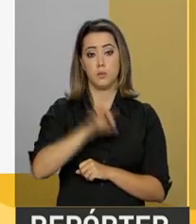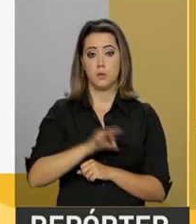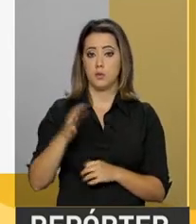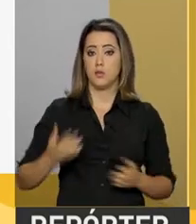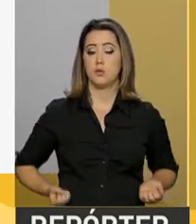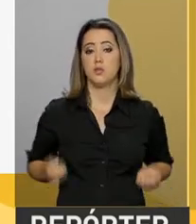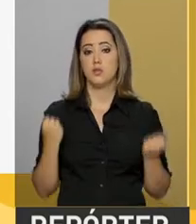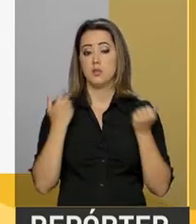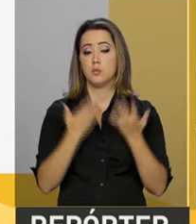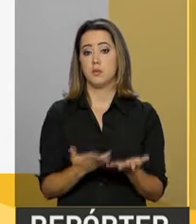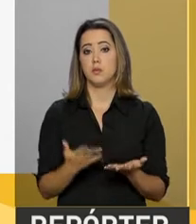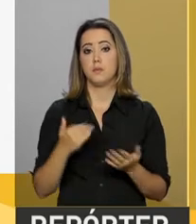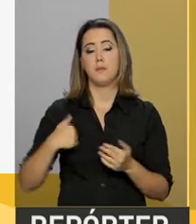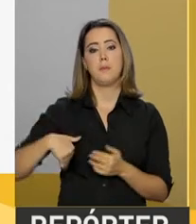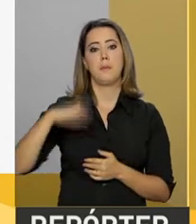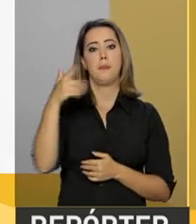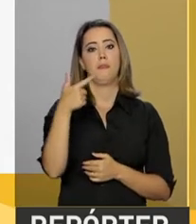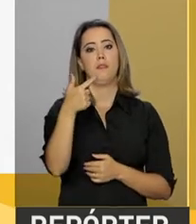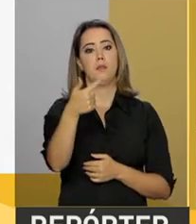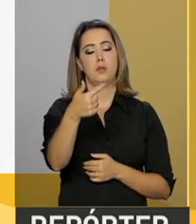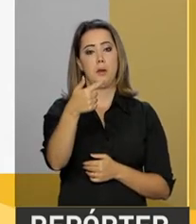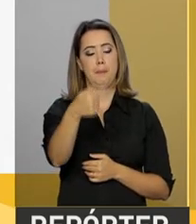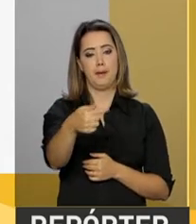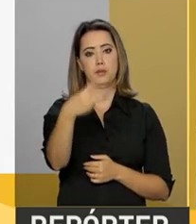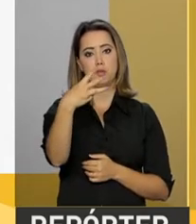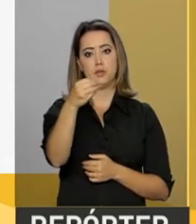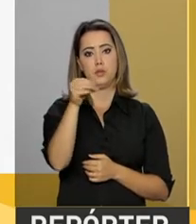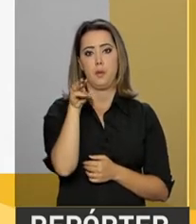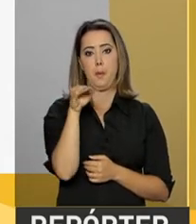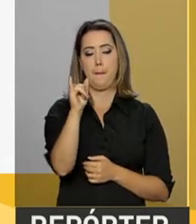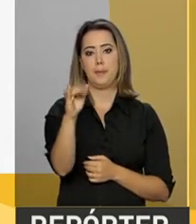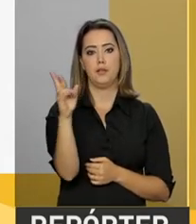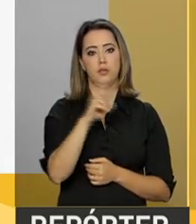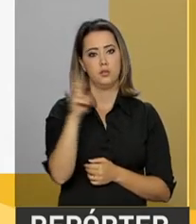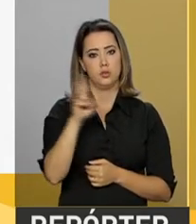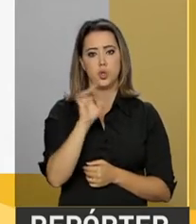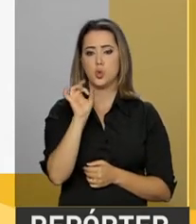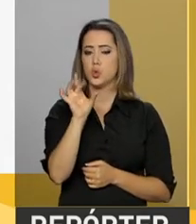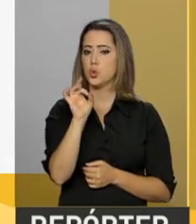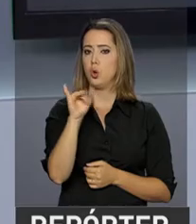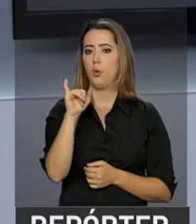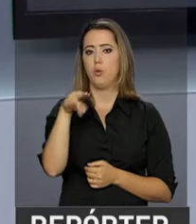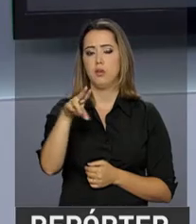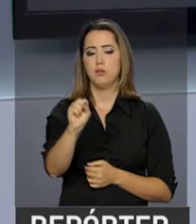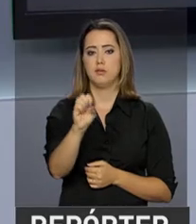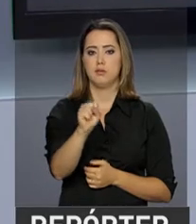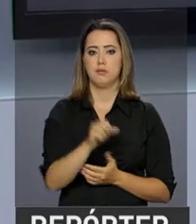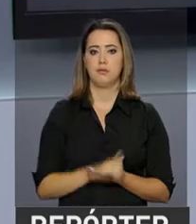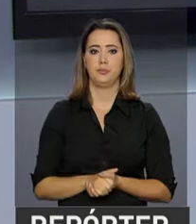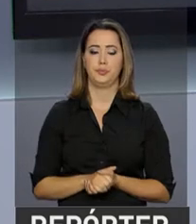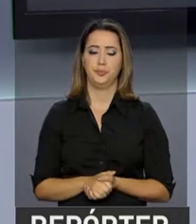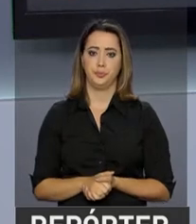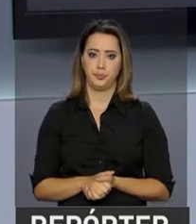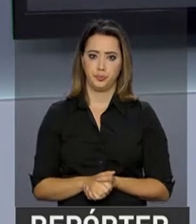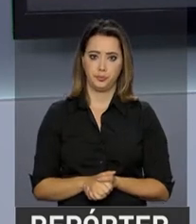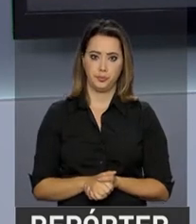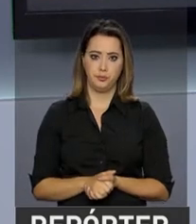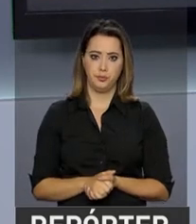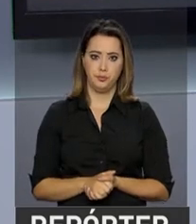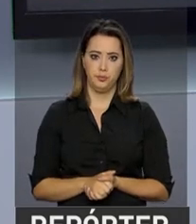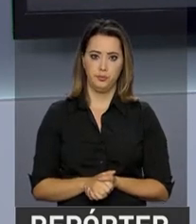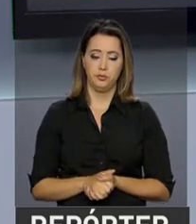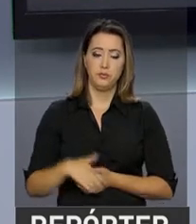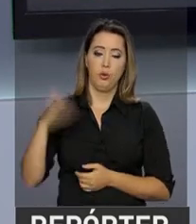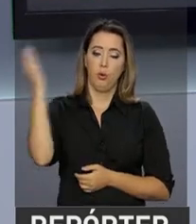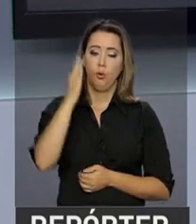são mais de 730 bilhões de reais só com previdência o brasil teve a projeção de